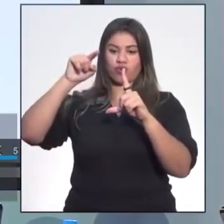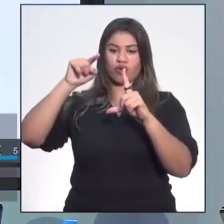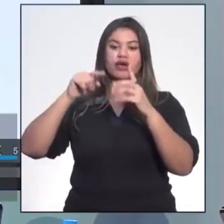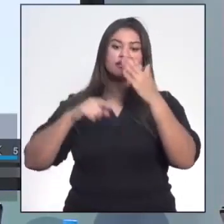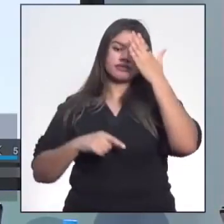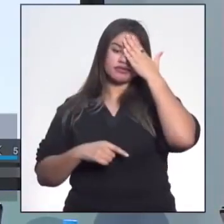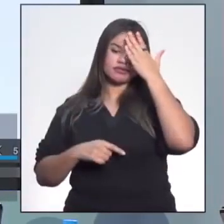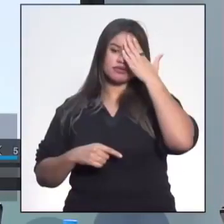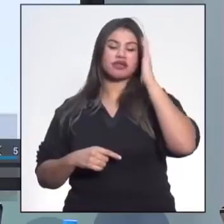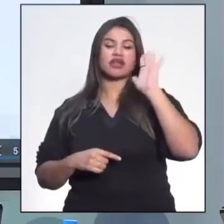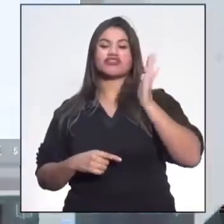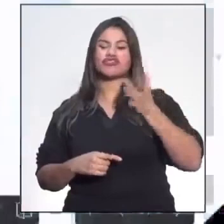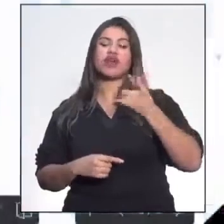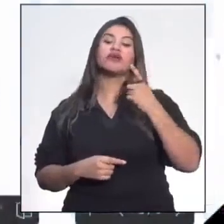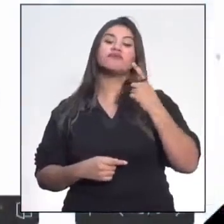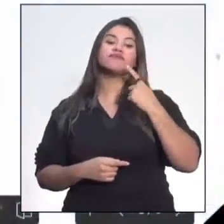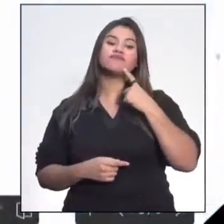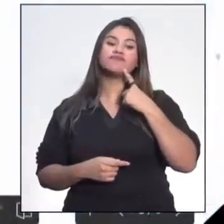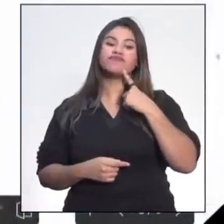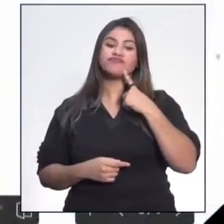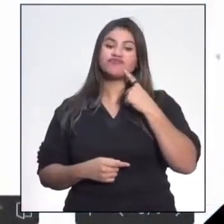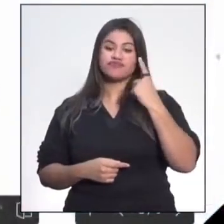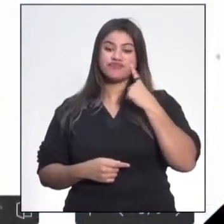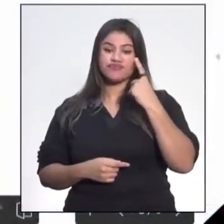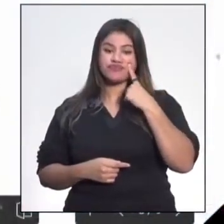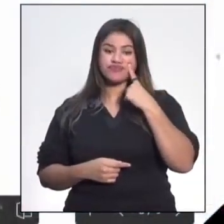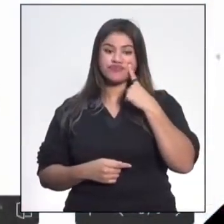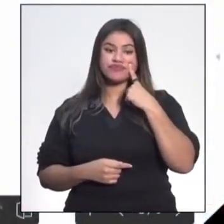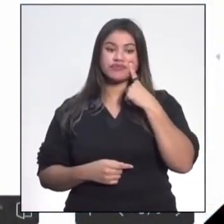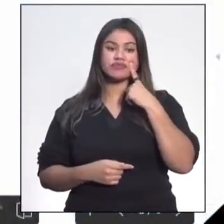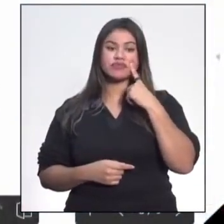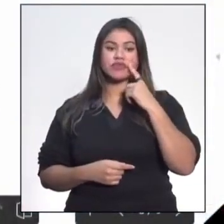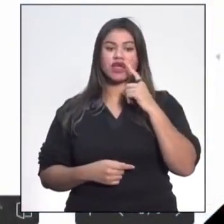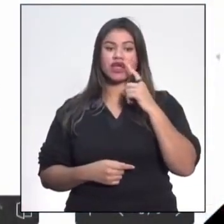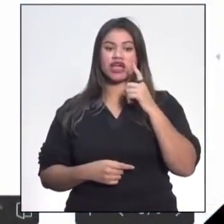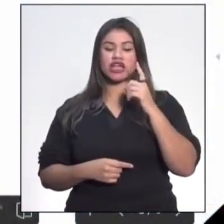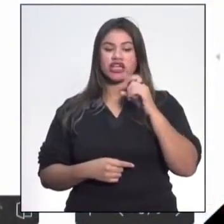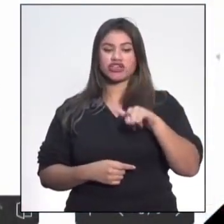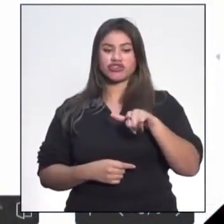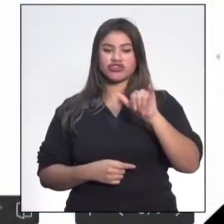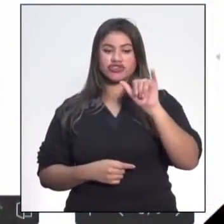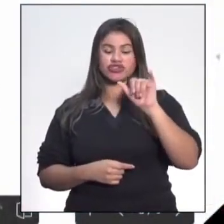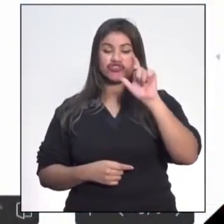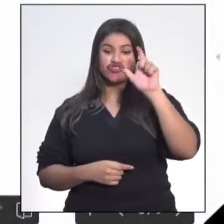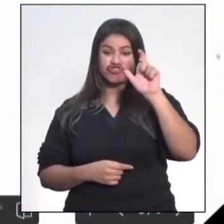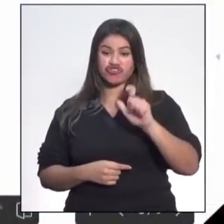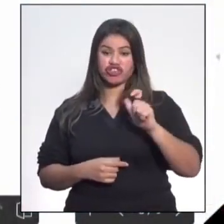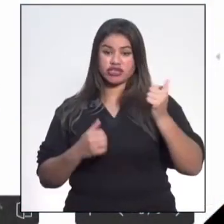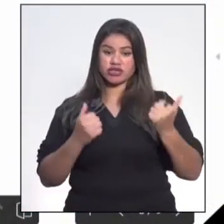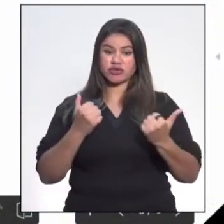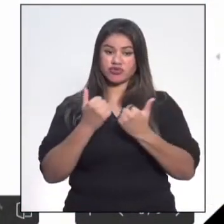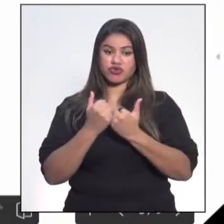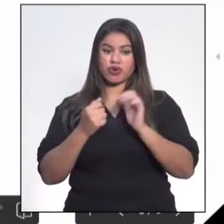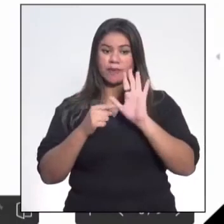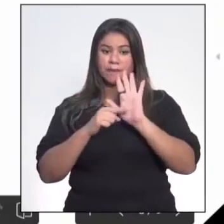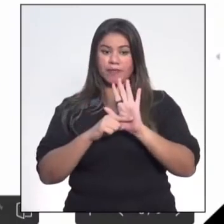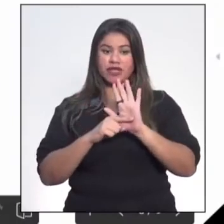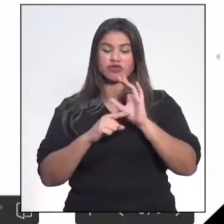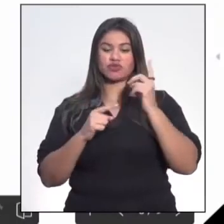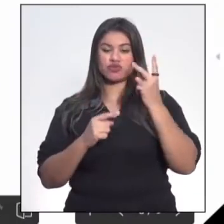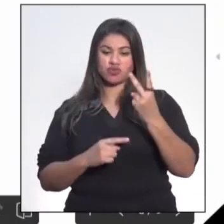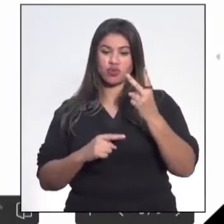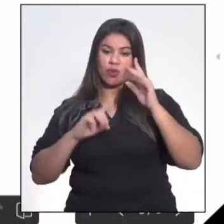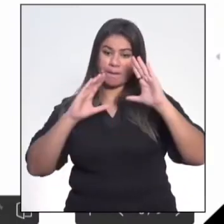substituir. Então, aqui, ó, no lugar do x, a gente vai colocar menos 2, como é negativo, eu vou colocar entre